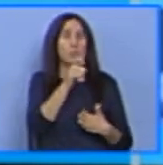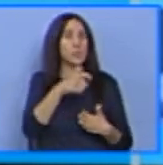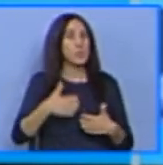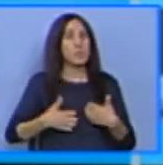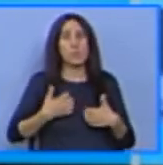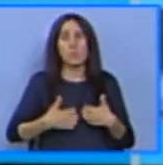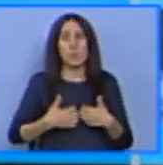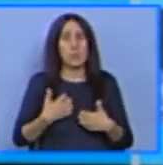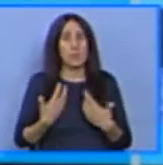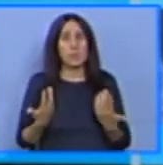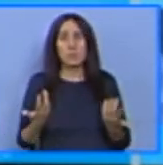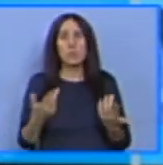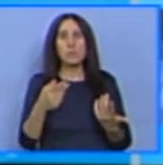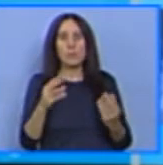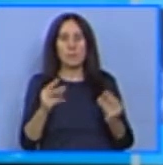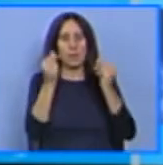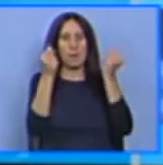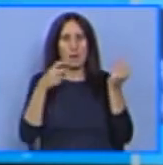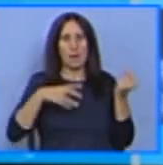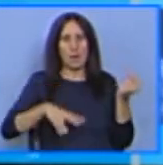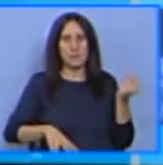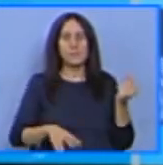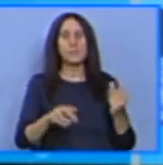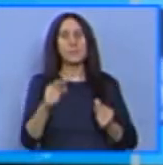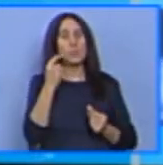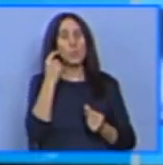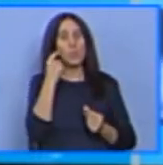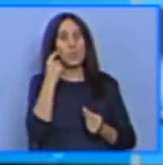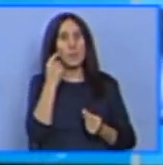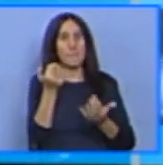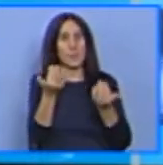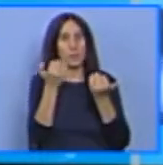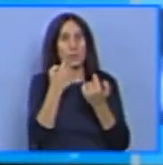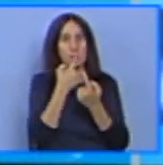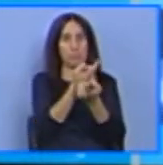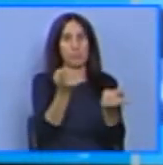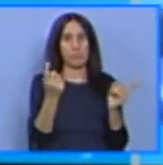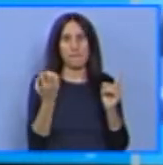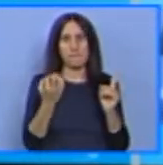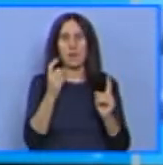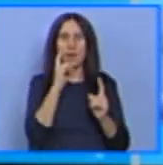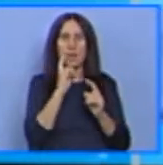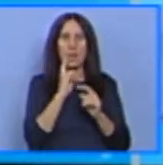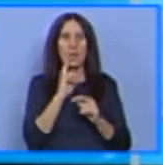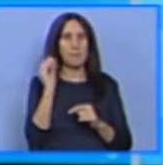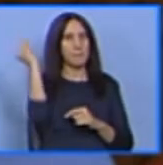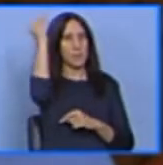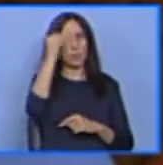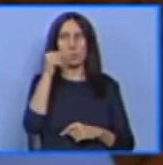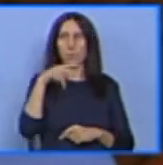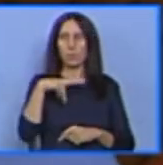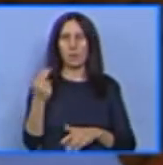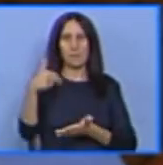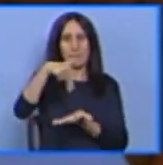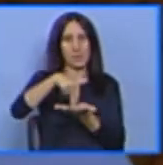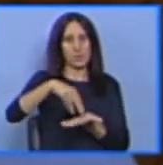desesperadas por algum tipo de milagre. E quando esta notícia de que, de facto, a padroeira de Portugal está a aparecer ali